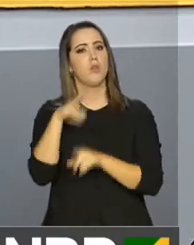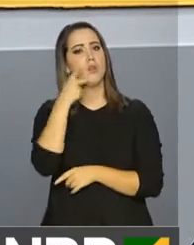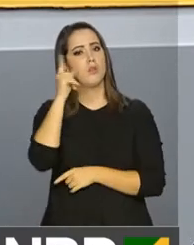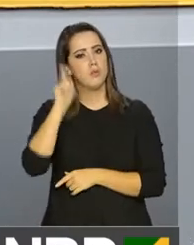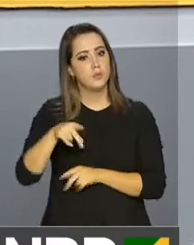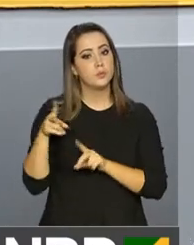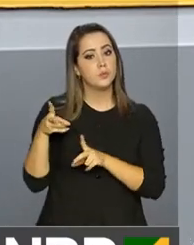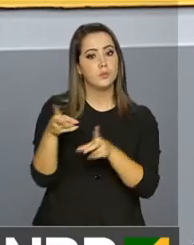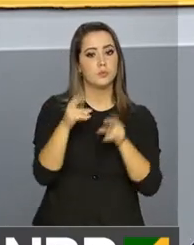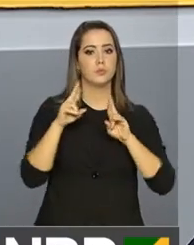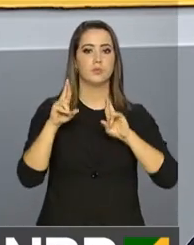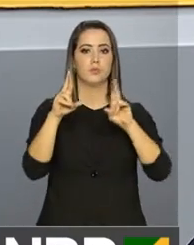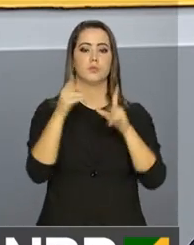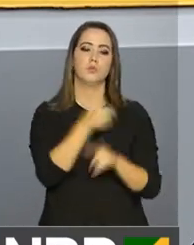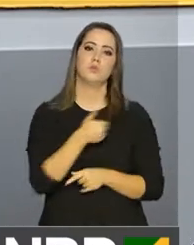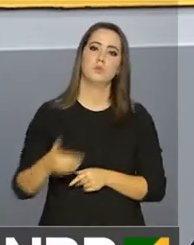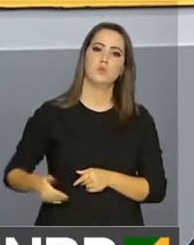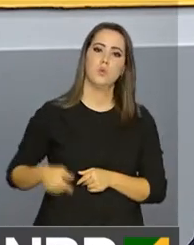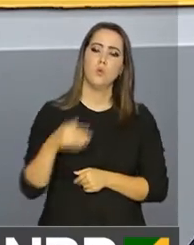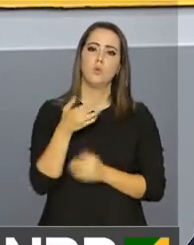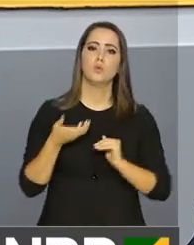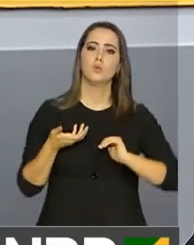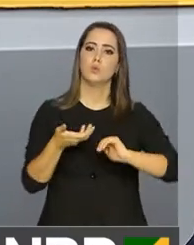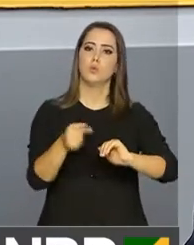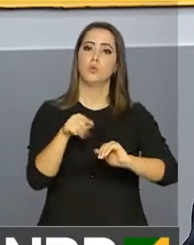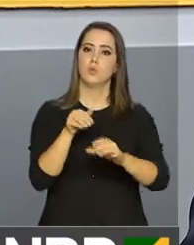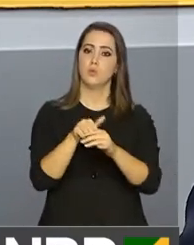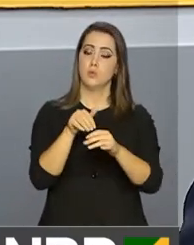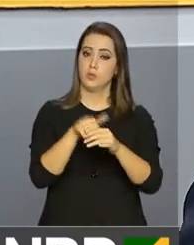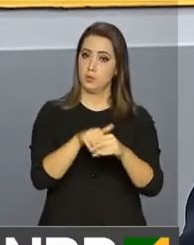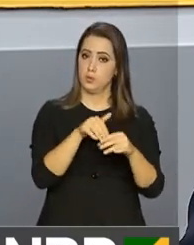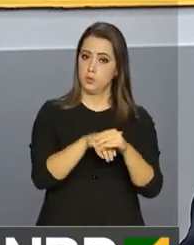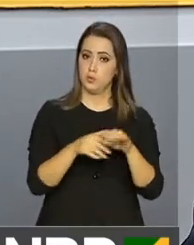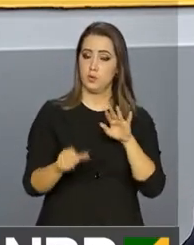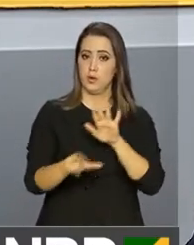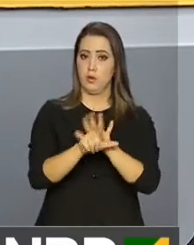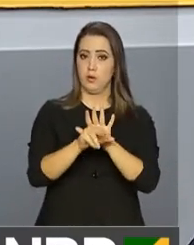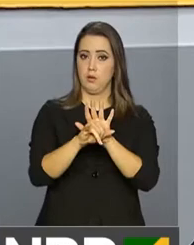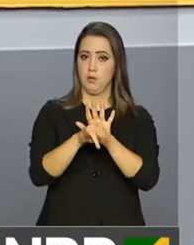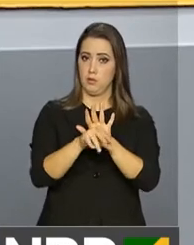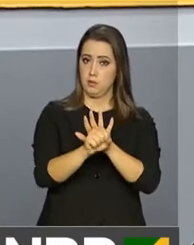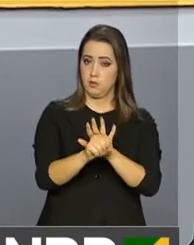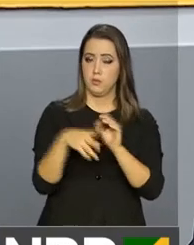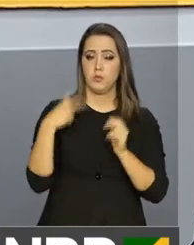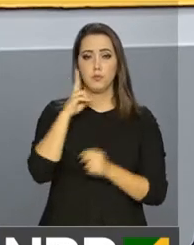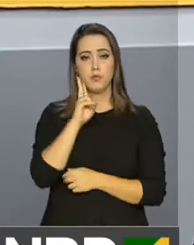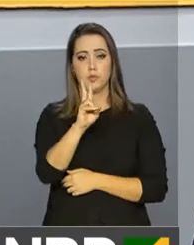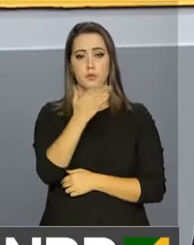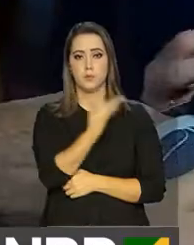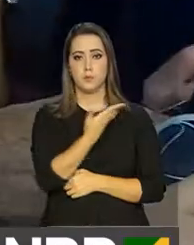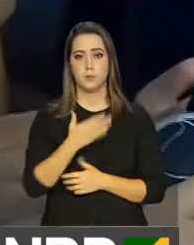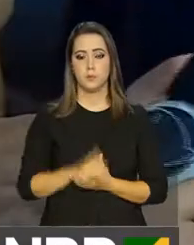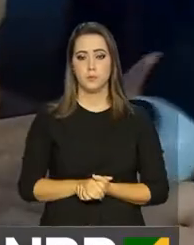reafirmou a expectativa do governo de que o Congresso vote ainda este ano a reforma da Previdência. Veja como foi.